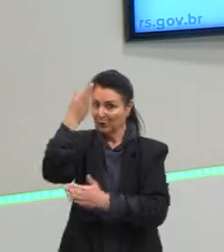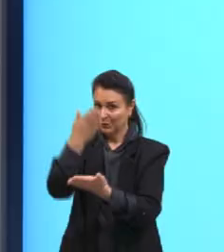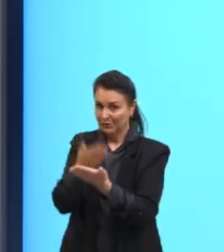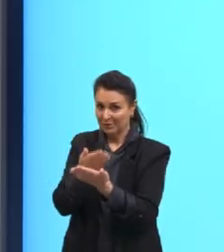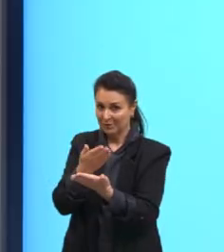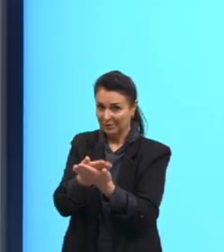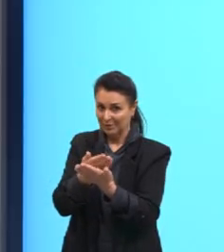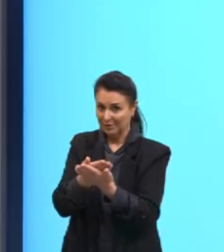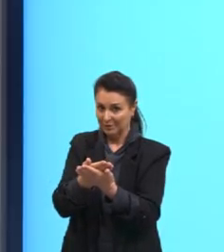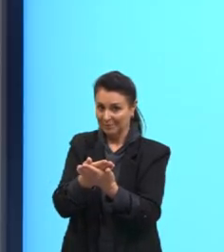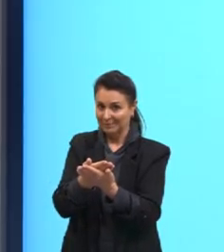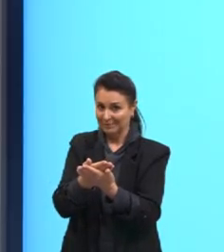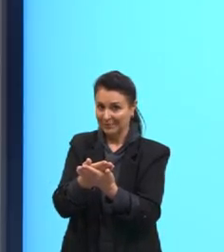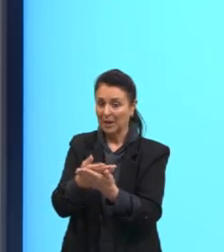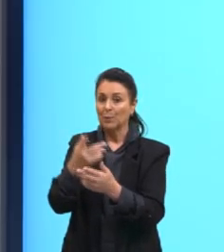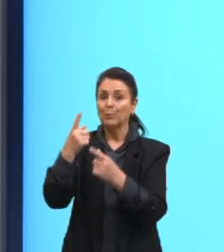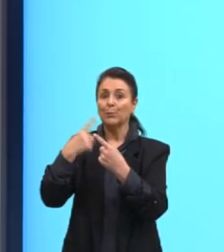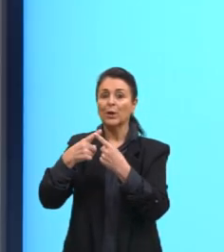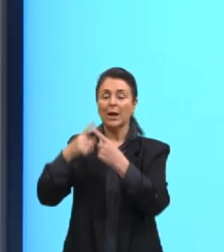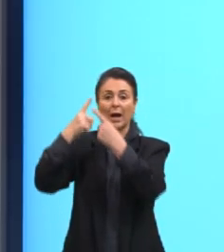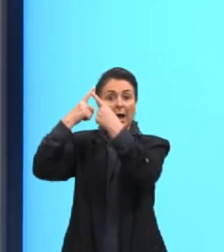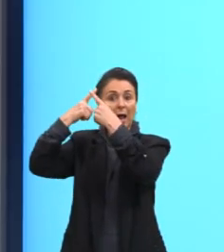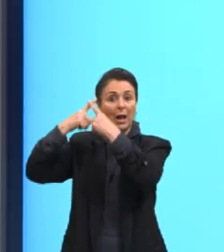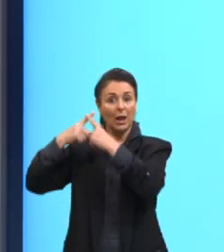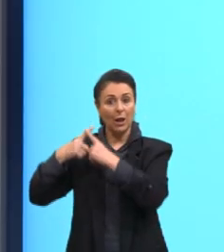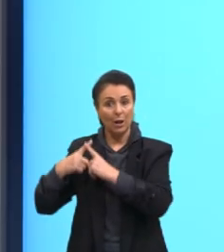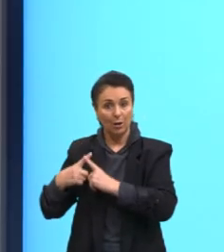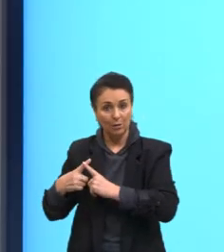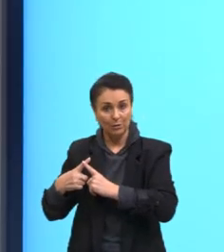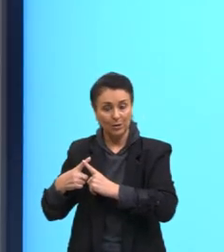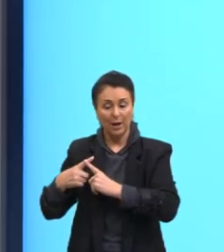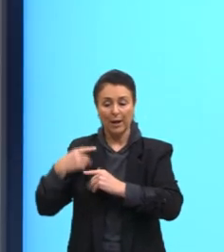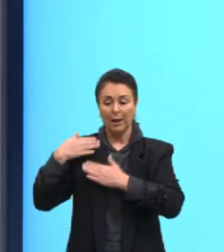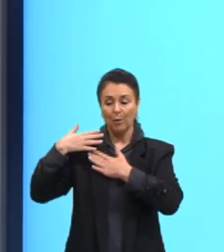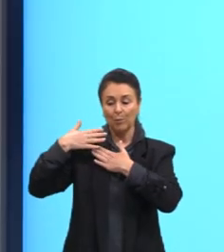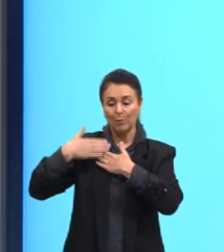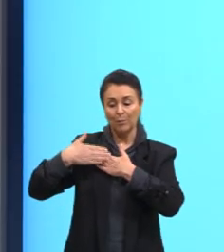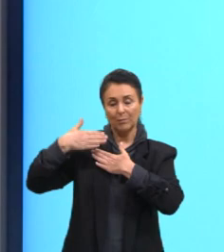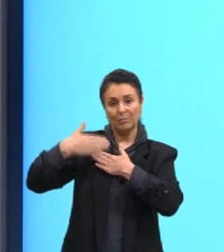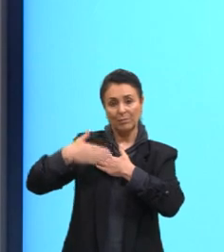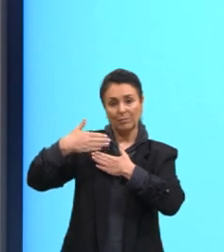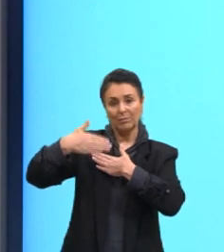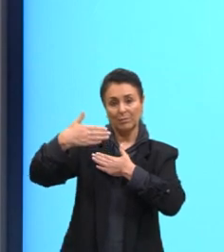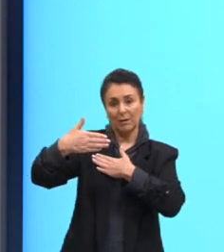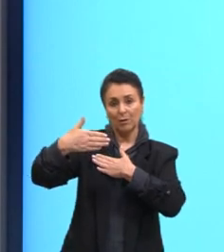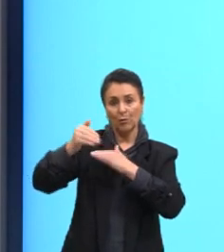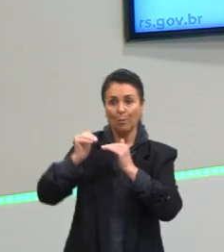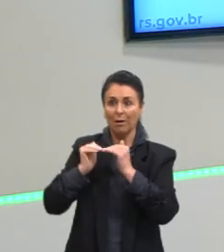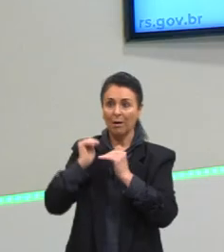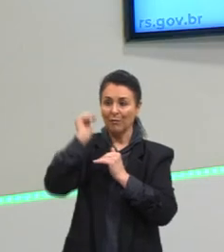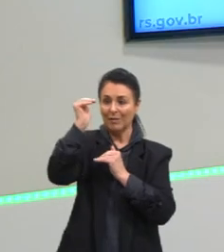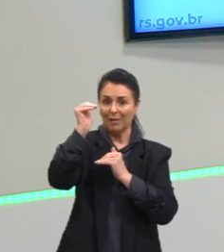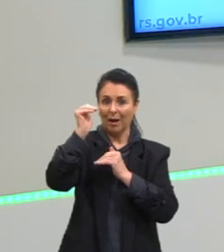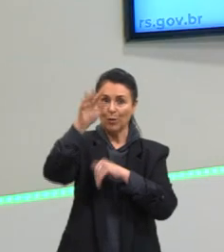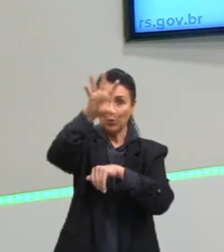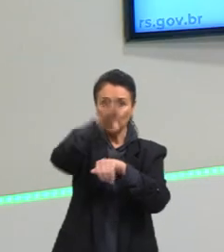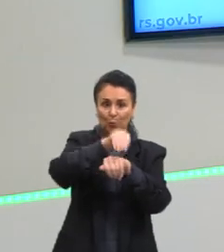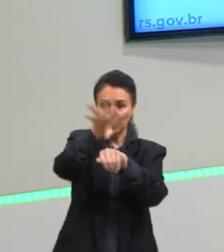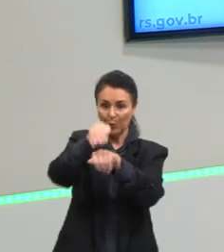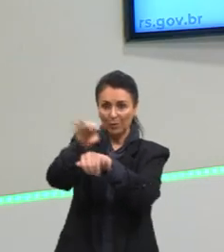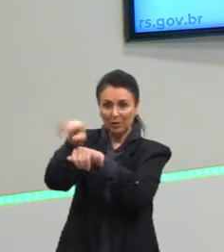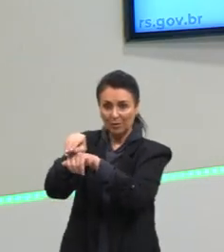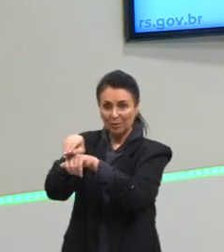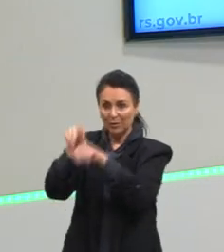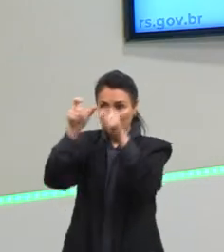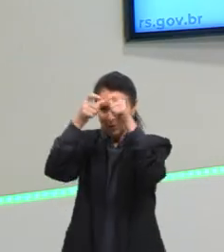esfregar sobre a lógica que a lógica era esse processo que o Aristóteles propôs para avançar o conhecimento tem